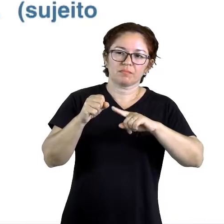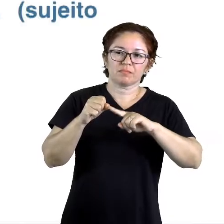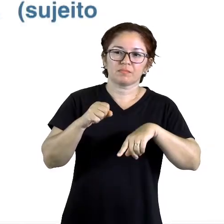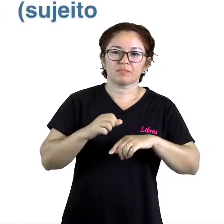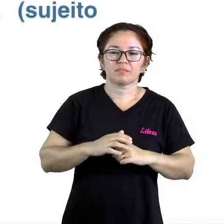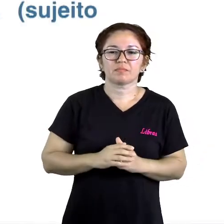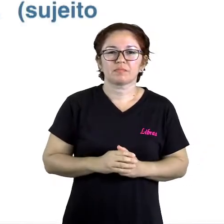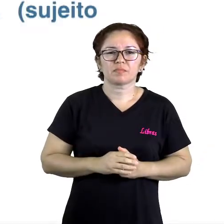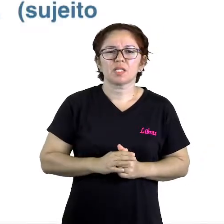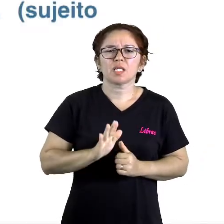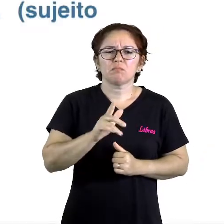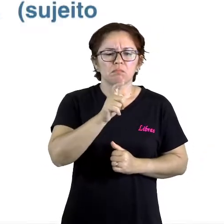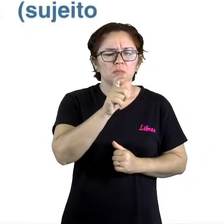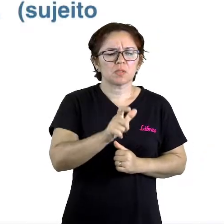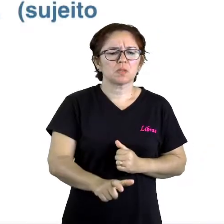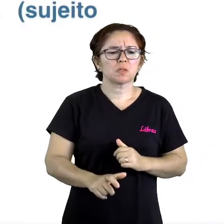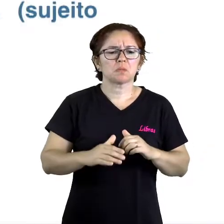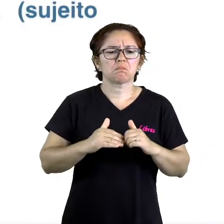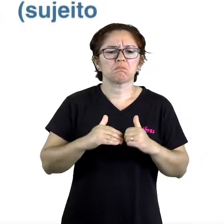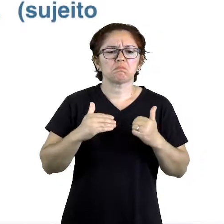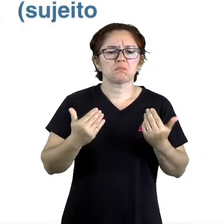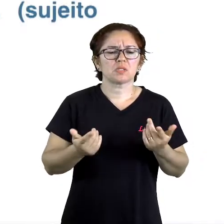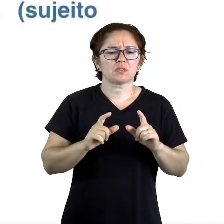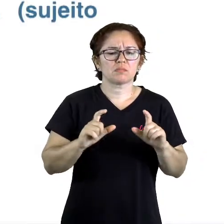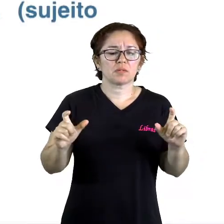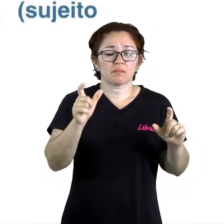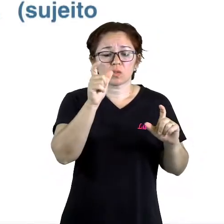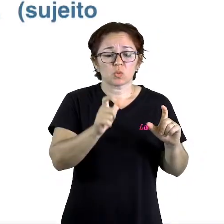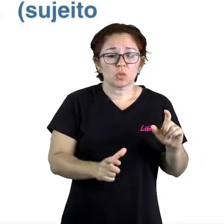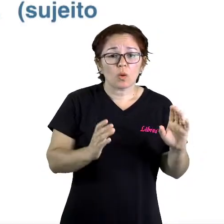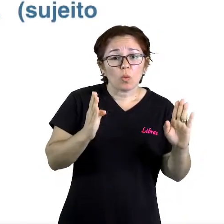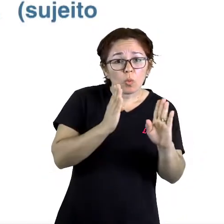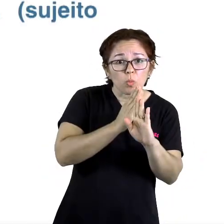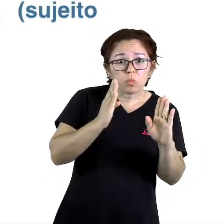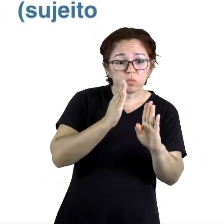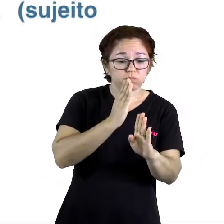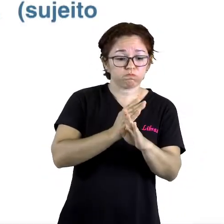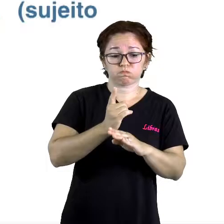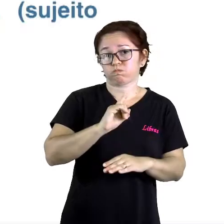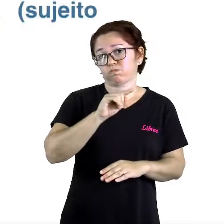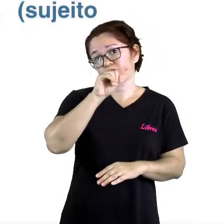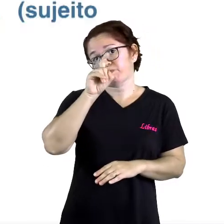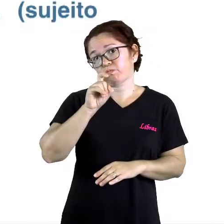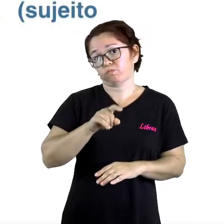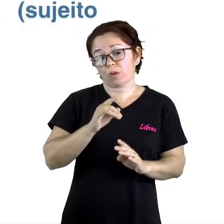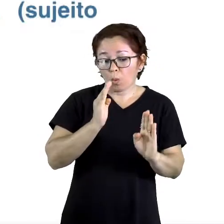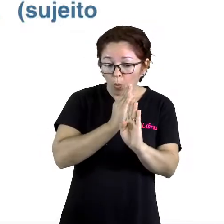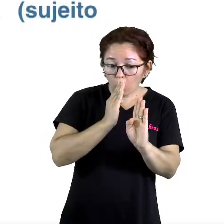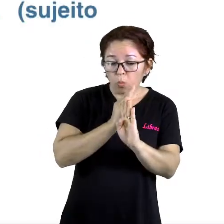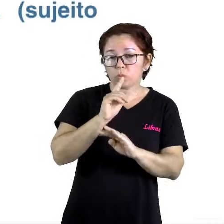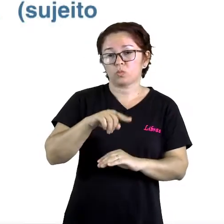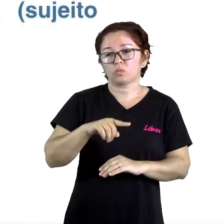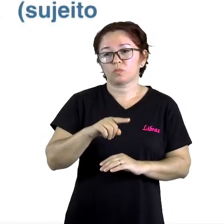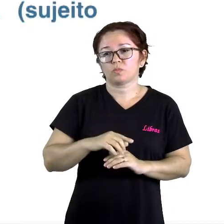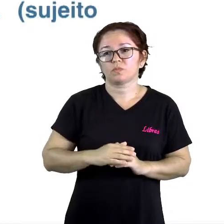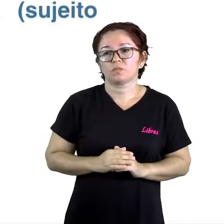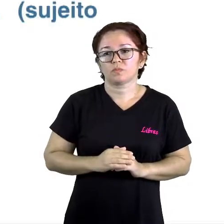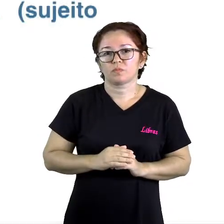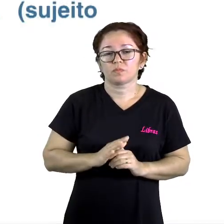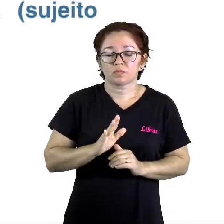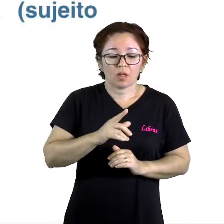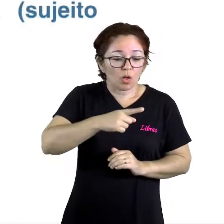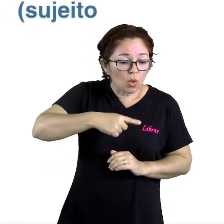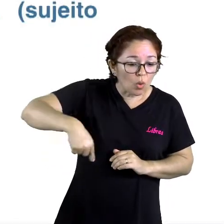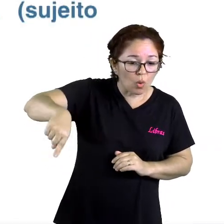vocês identificarão o sujeito, ele está oculto, é um sujeito desinencial, sujeito oculto. Nós